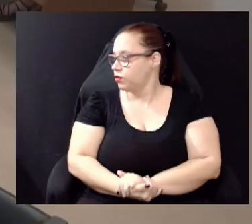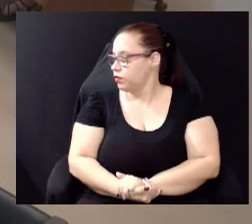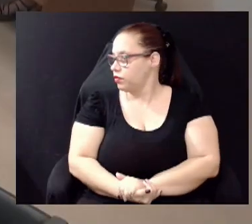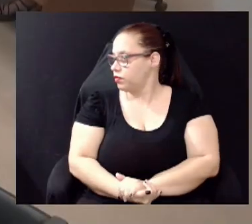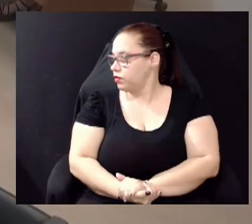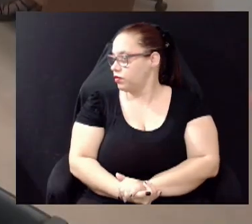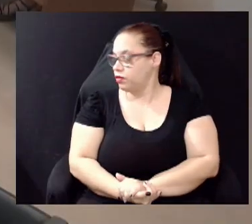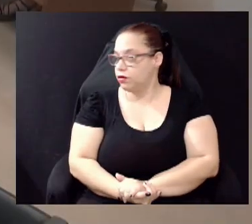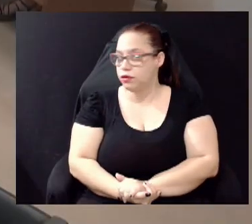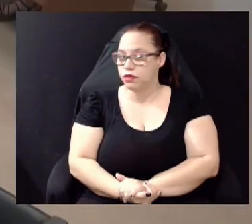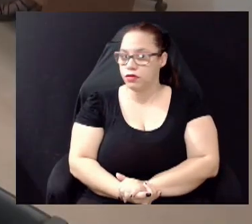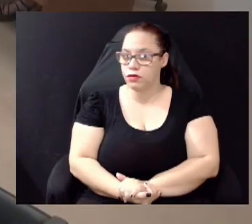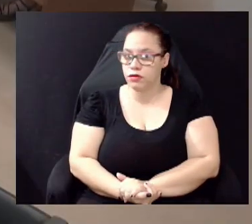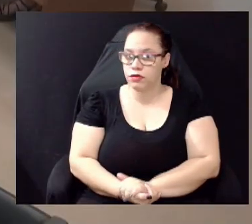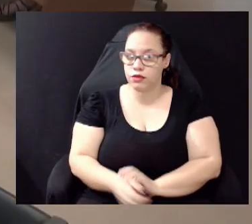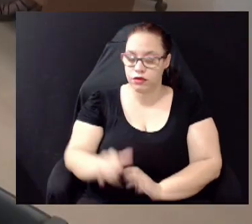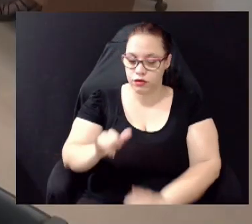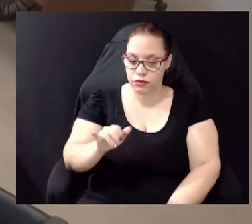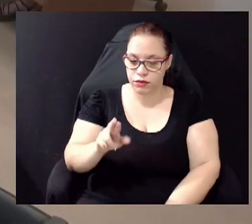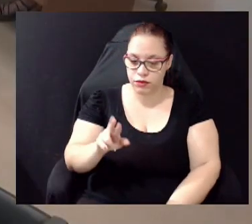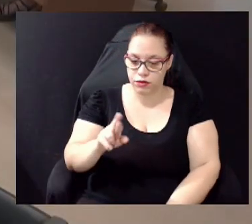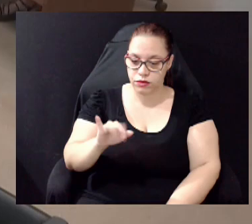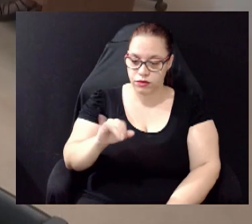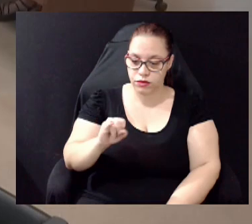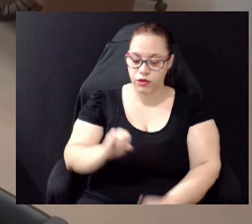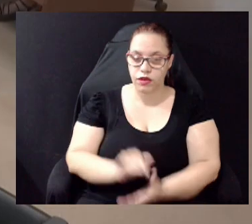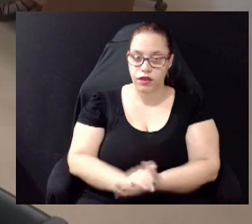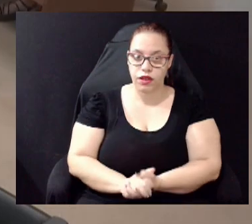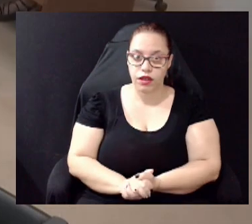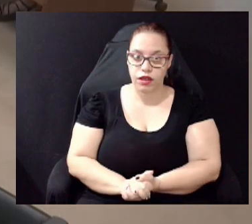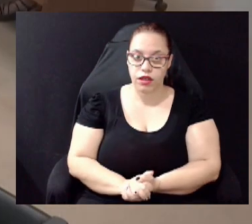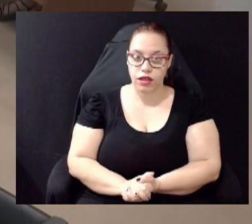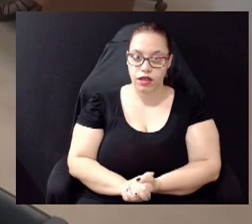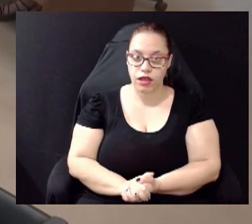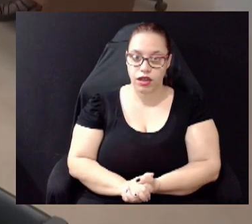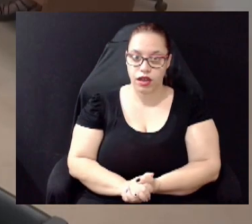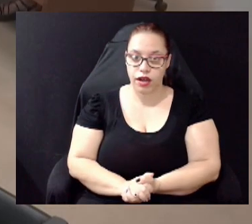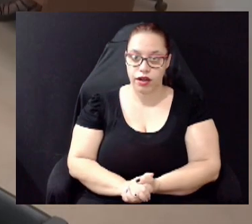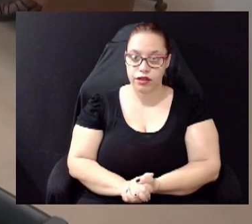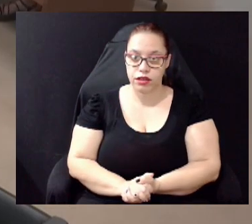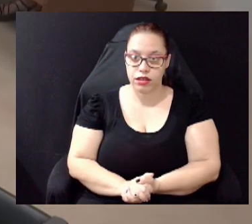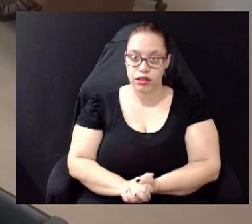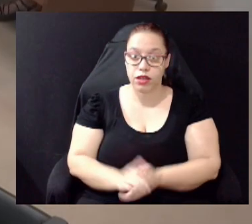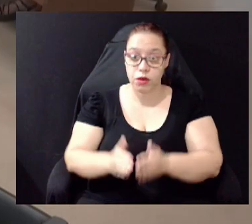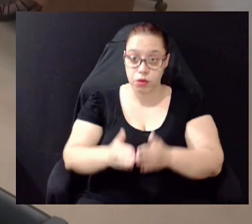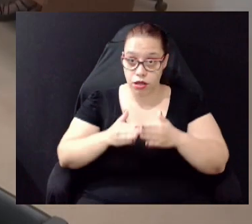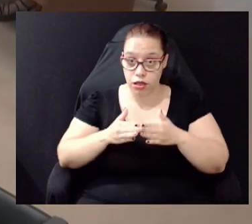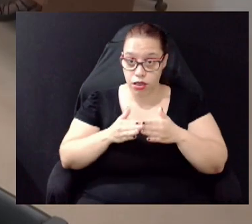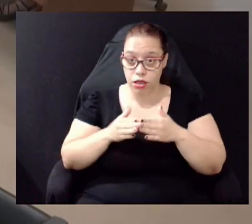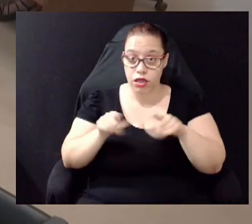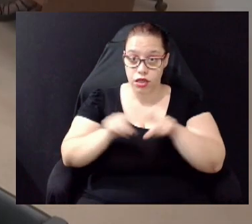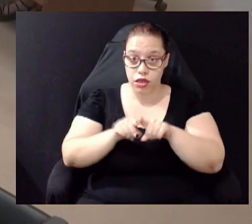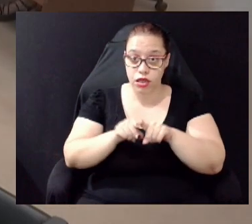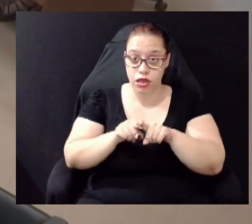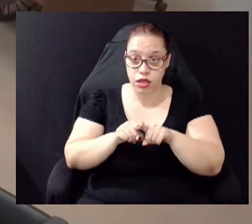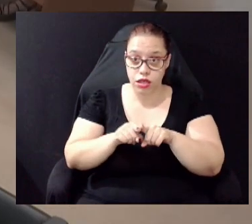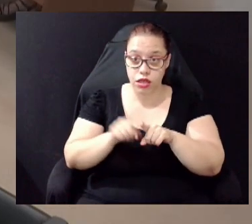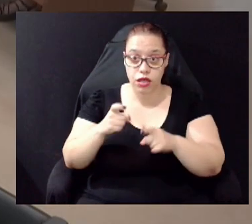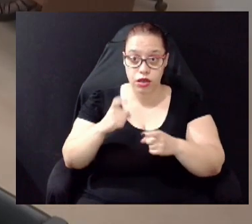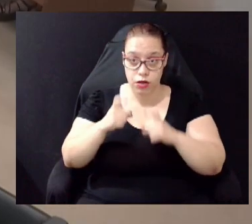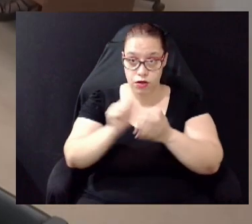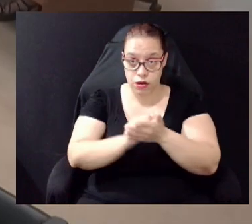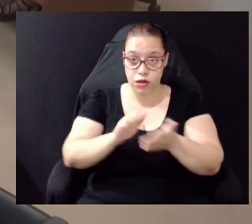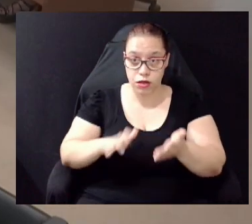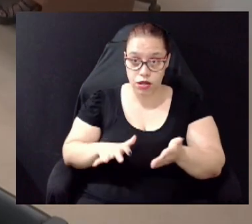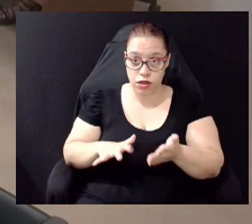Obrigada, Yuri. Você quer? Tá. Pessoal, eu vou pedir licença, que eu também vou precisar entrar numa outra atividade que acabou